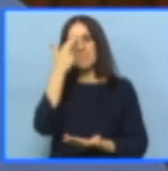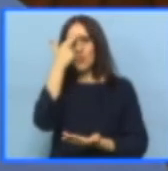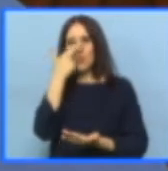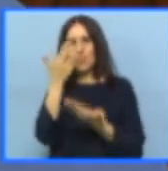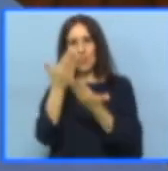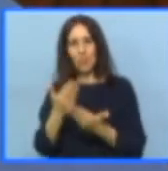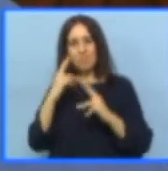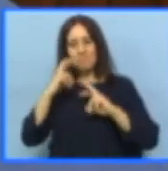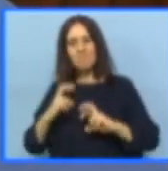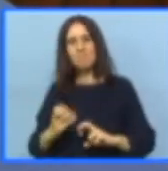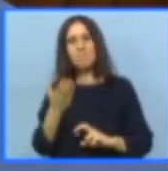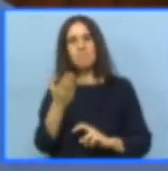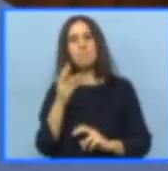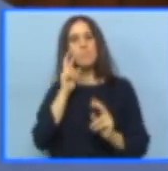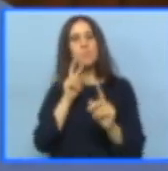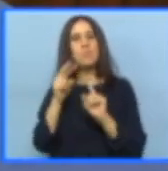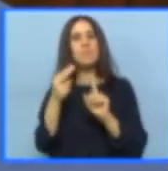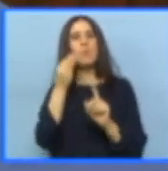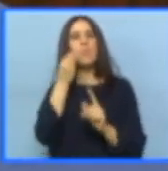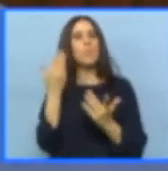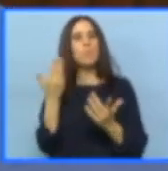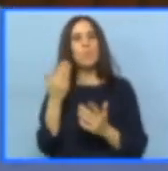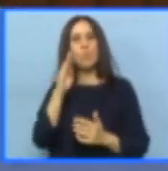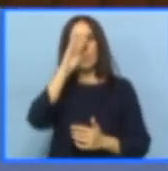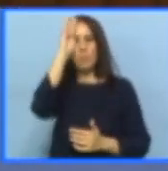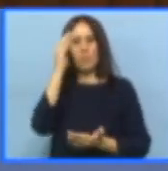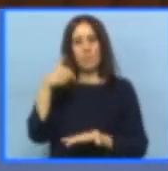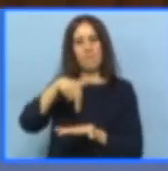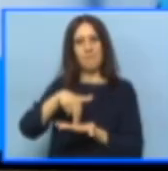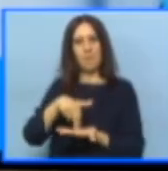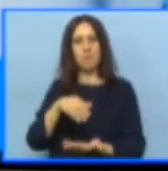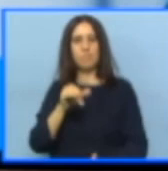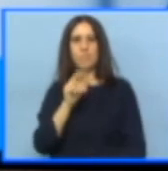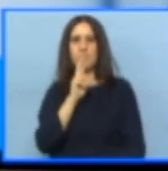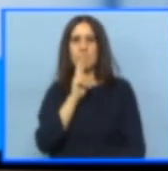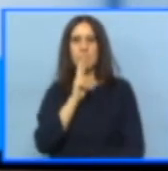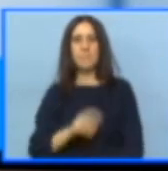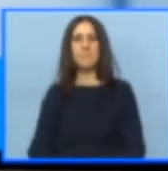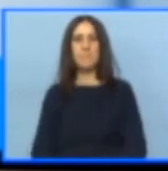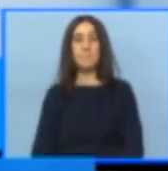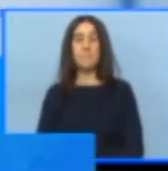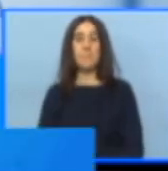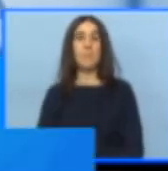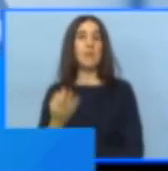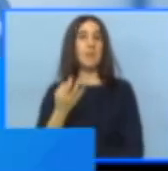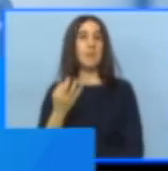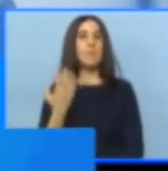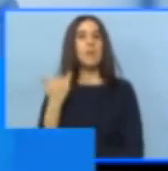forma perspectiva essa presença do Papa aqui em Fátima? É assim, é claramente à semelhança do que fizeram